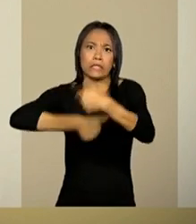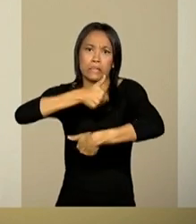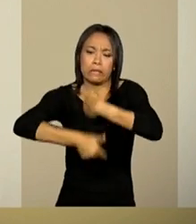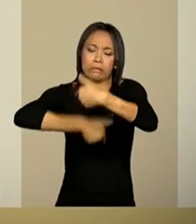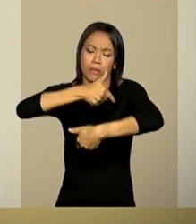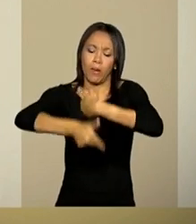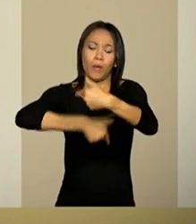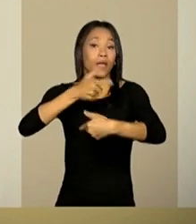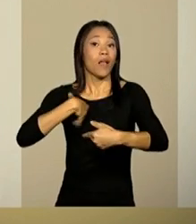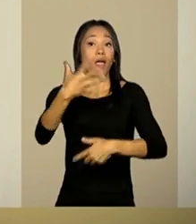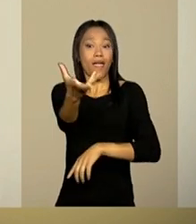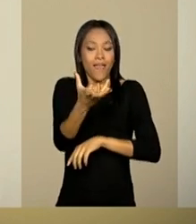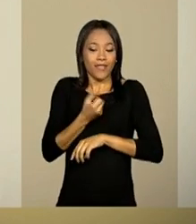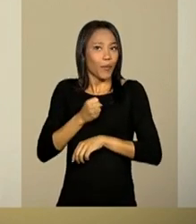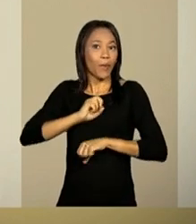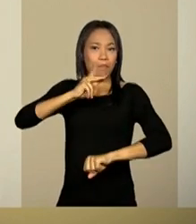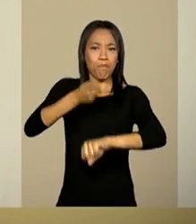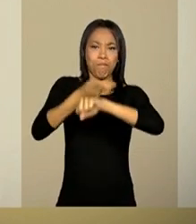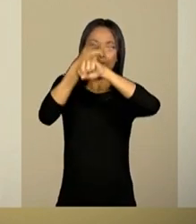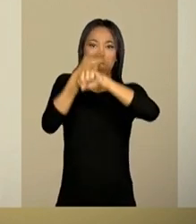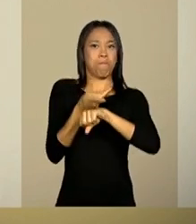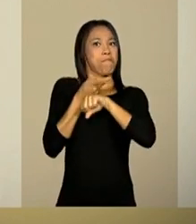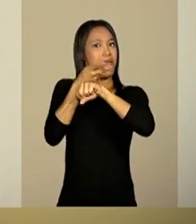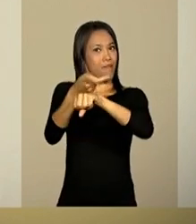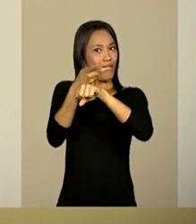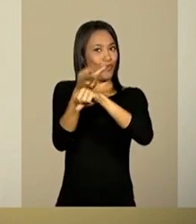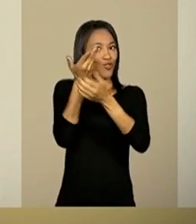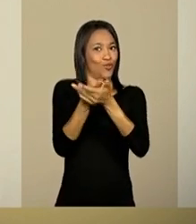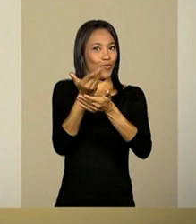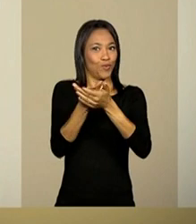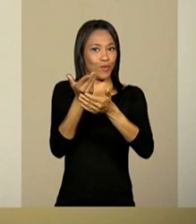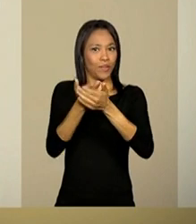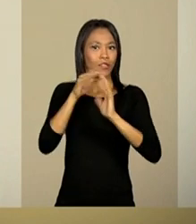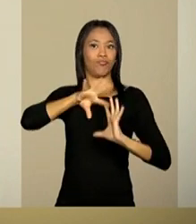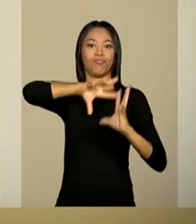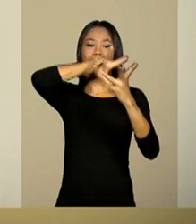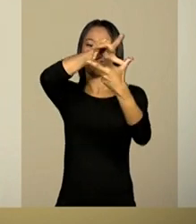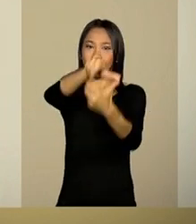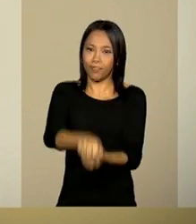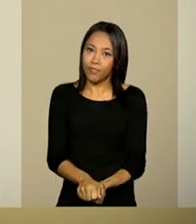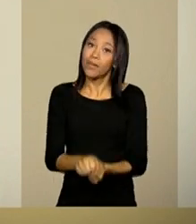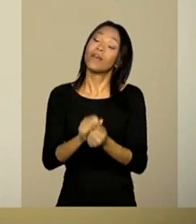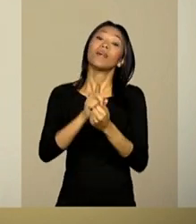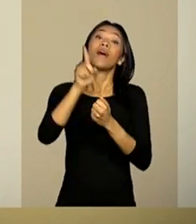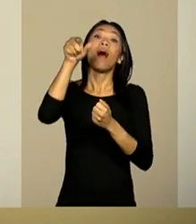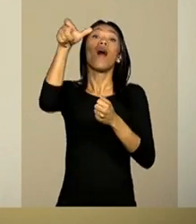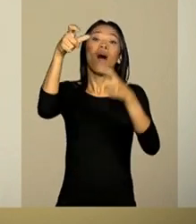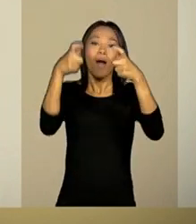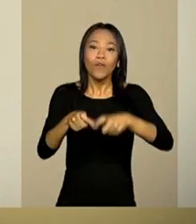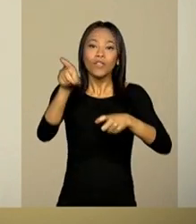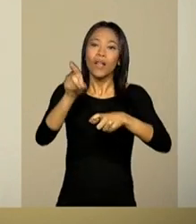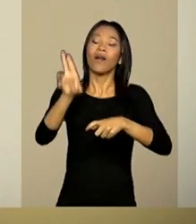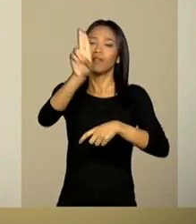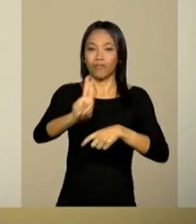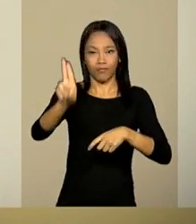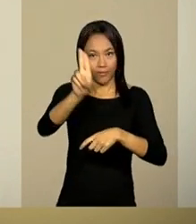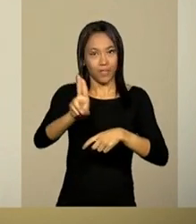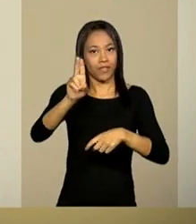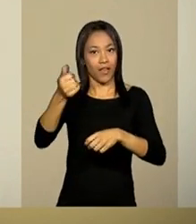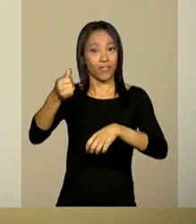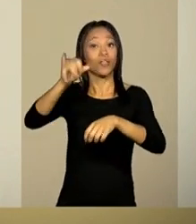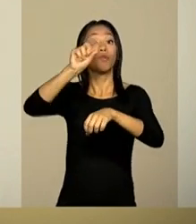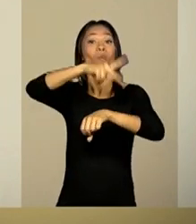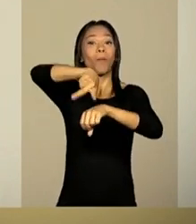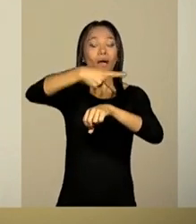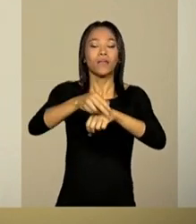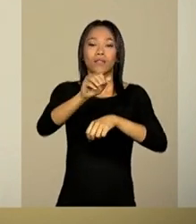recebeu o prêmio de estudante internacional do ano no estado onde está sua Universidade lá na Austrália não é um